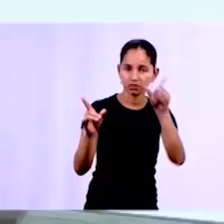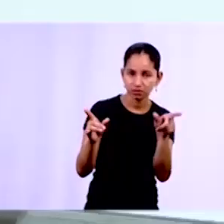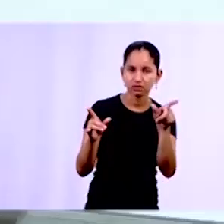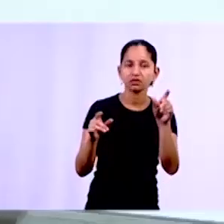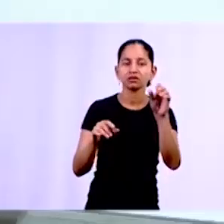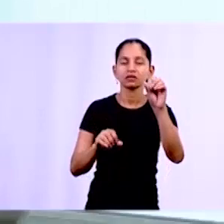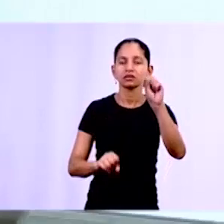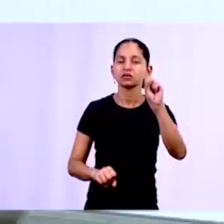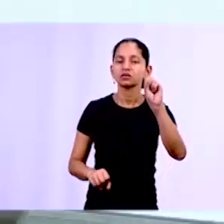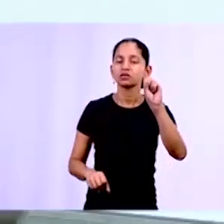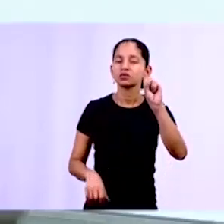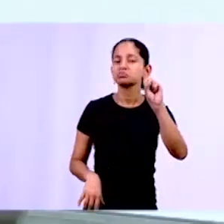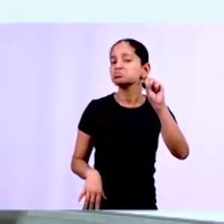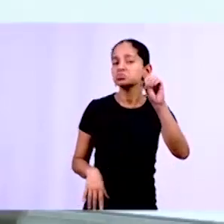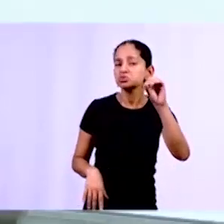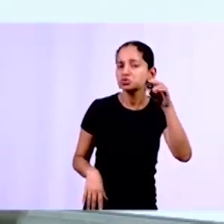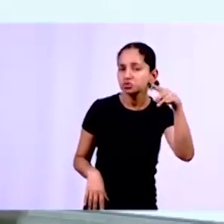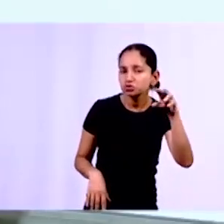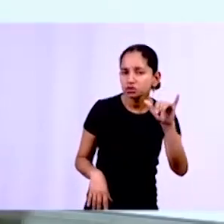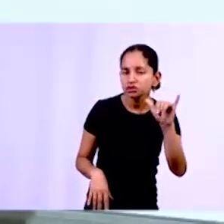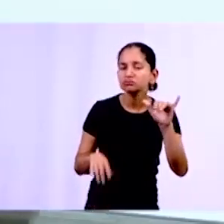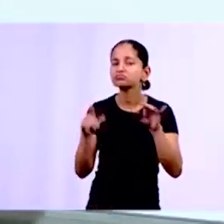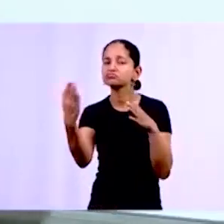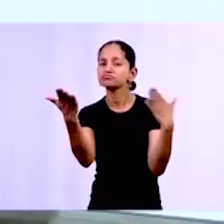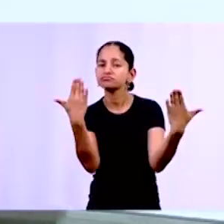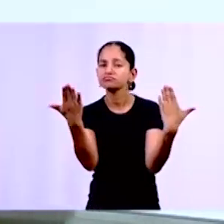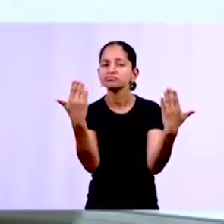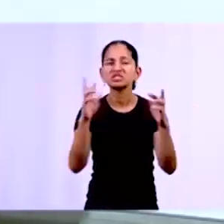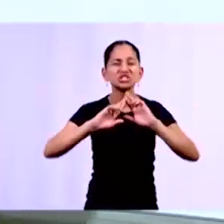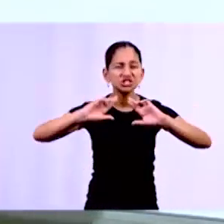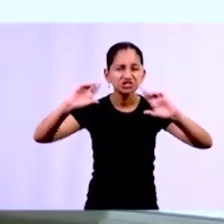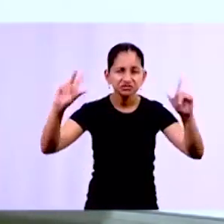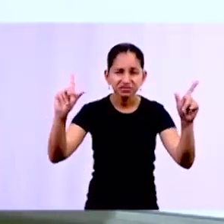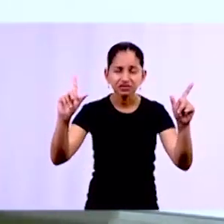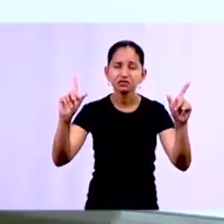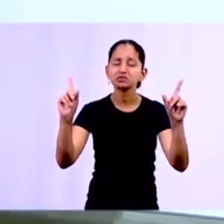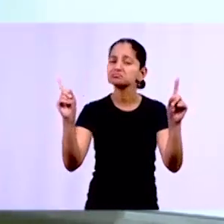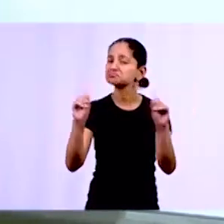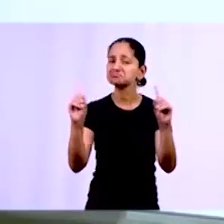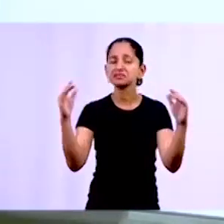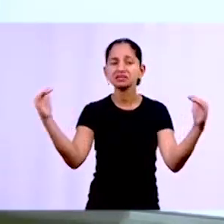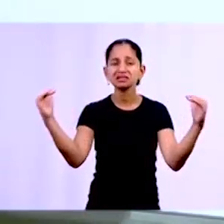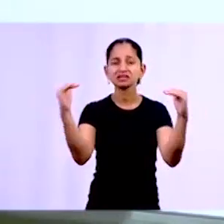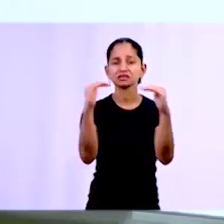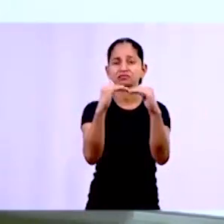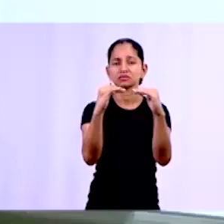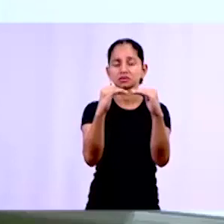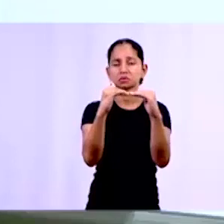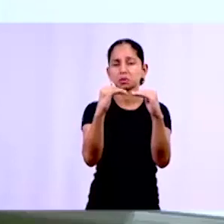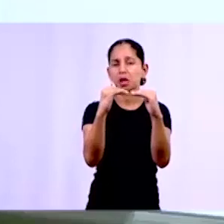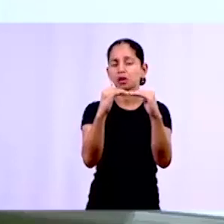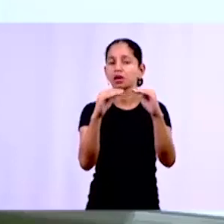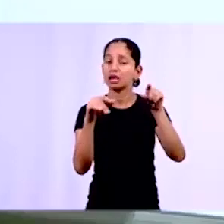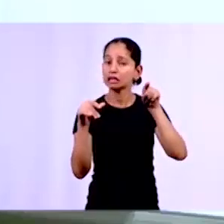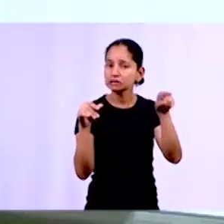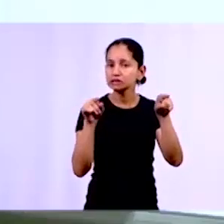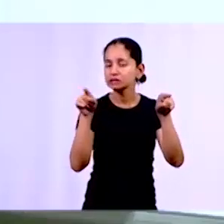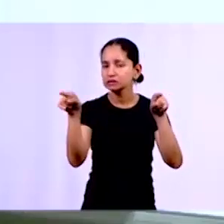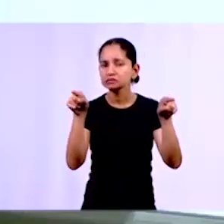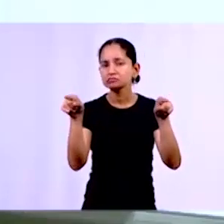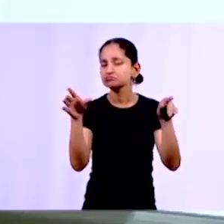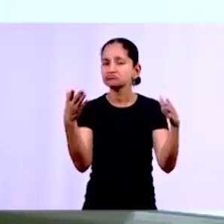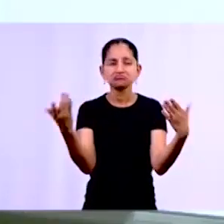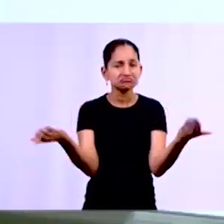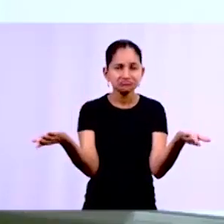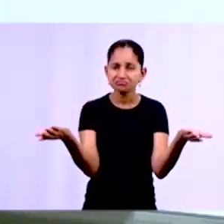duas? Não tem diferença, né? Não tem diferença mesmo. A Sony, ela tem a marca, né, modelo, assim, mas um Dell e Sony, ela